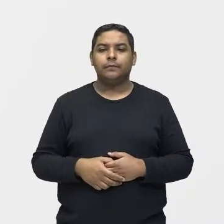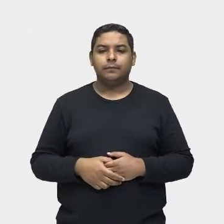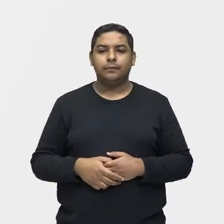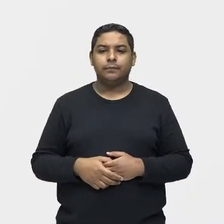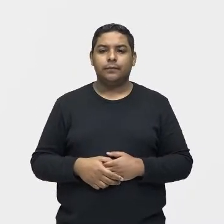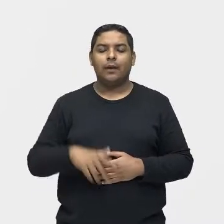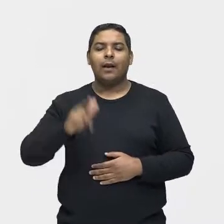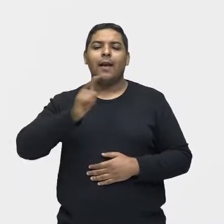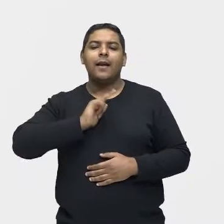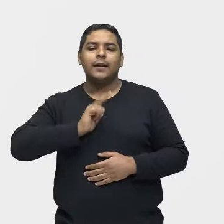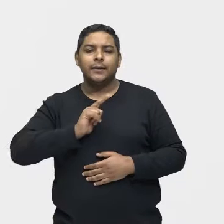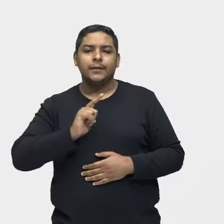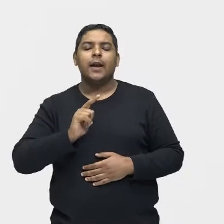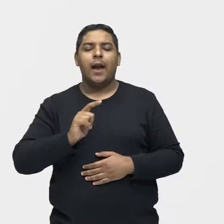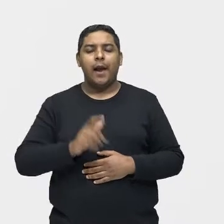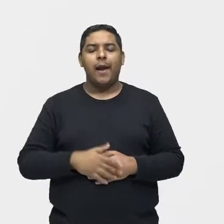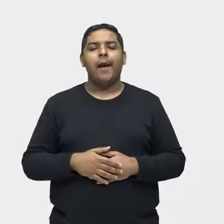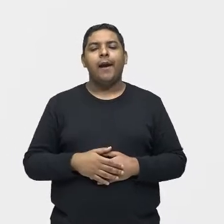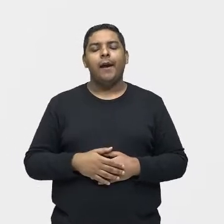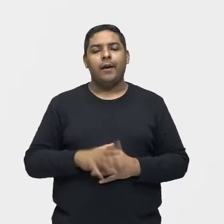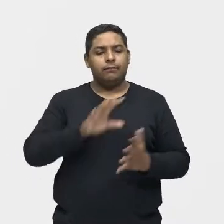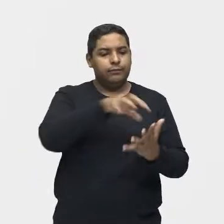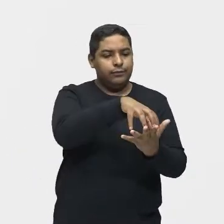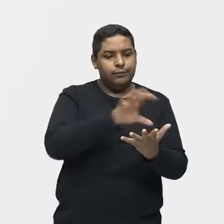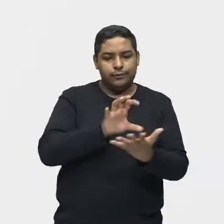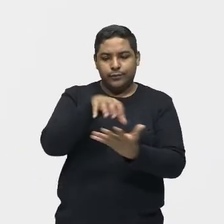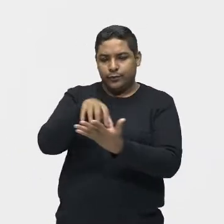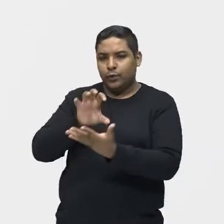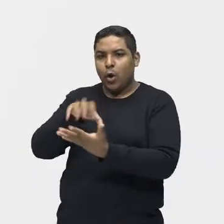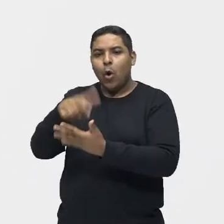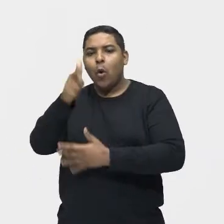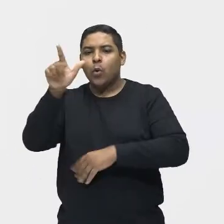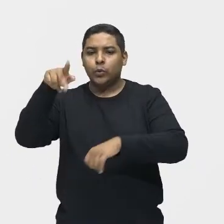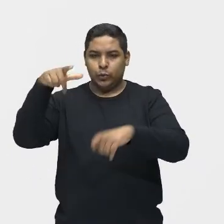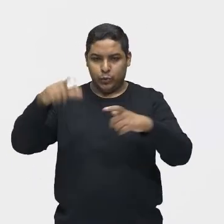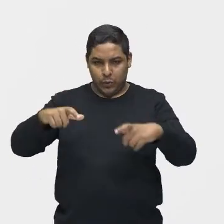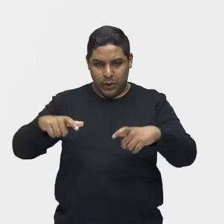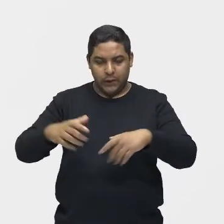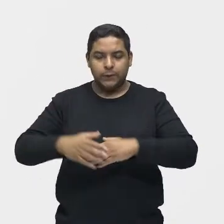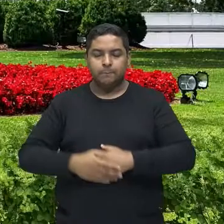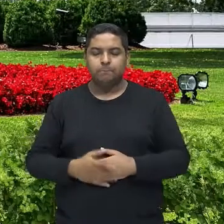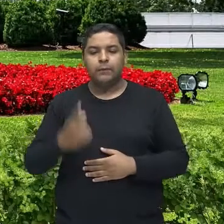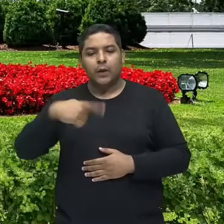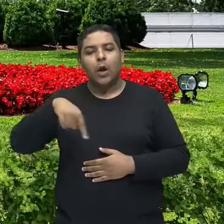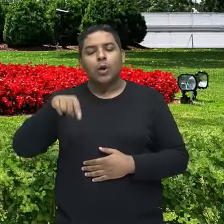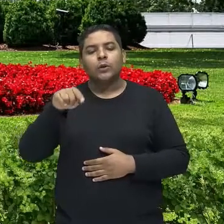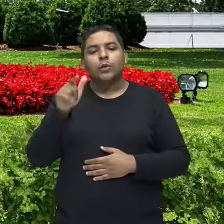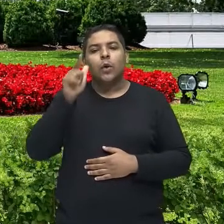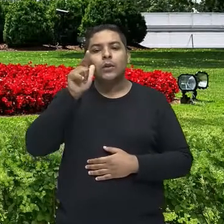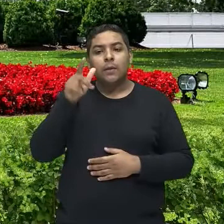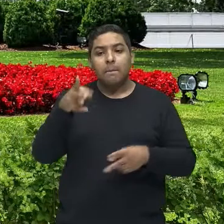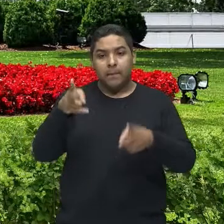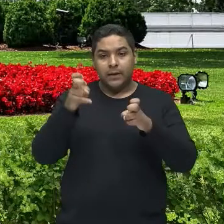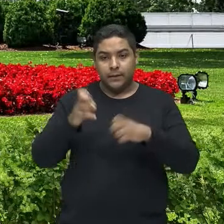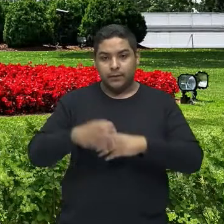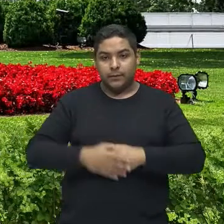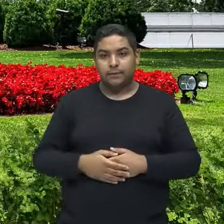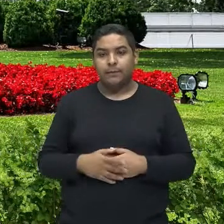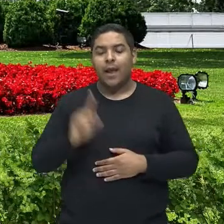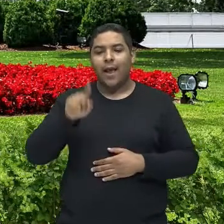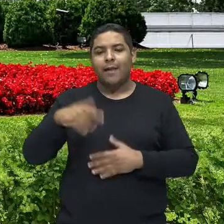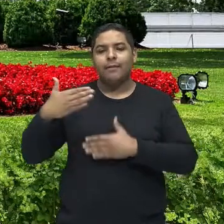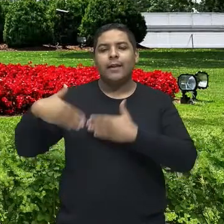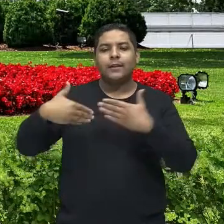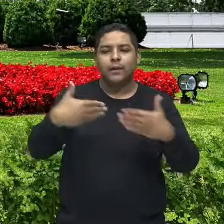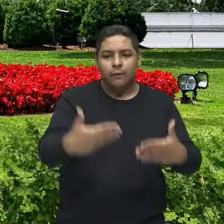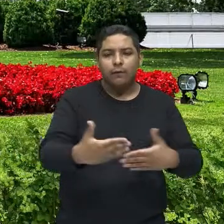de suas filiais, tá certo, gente? Então, a gente vai verificar que tudo isso ocorre com este